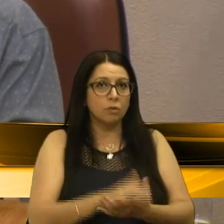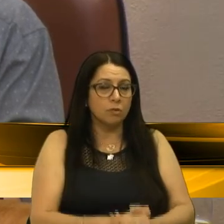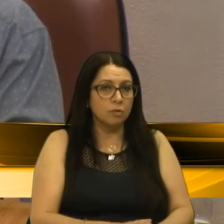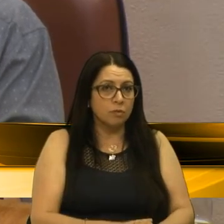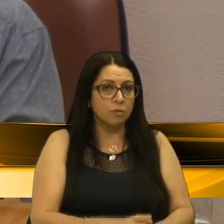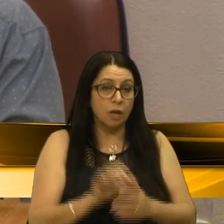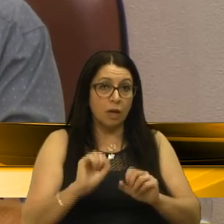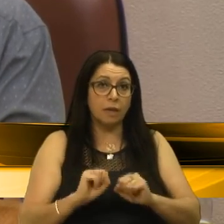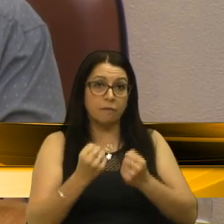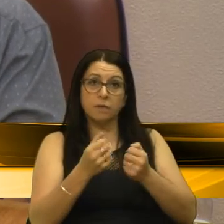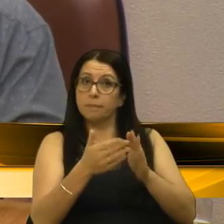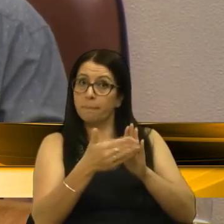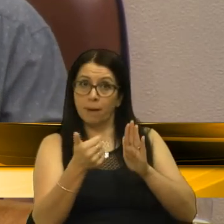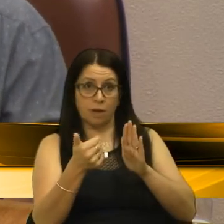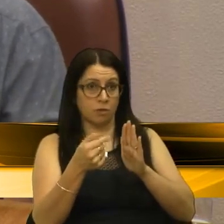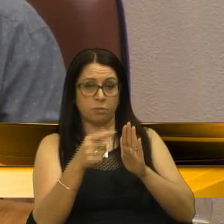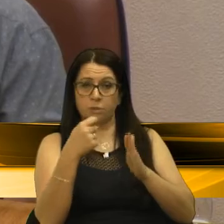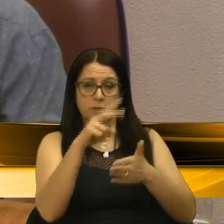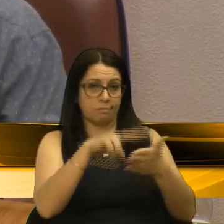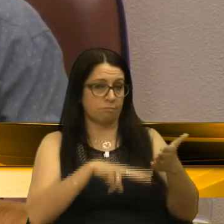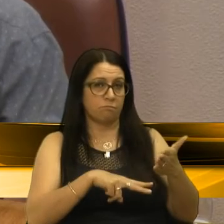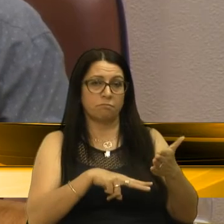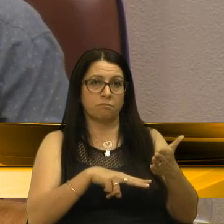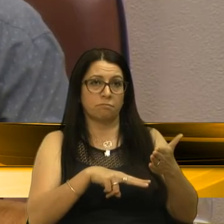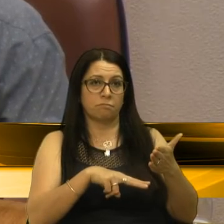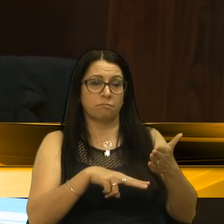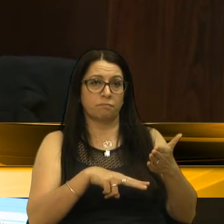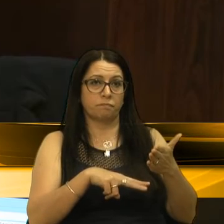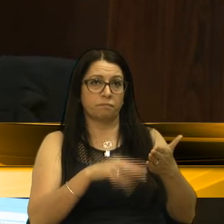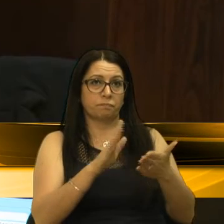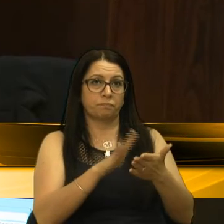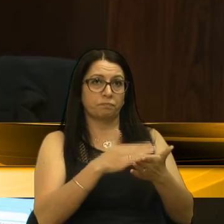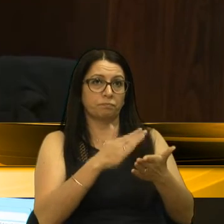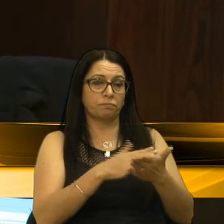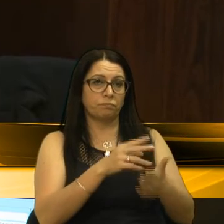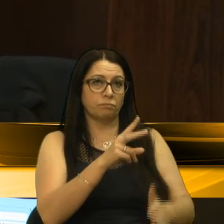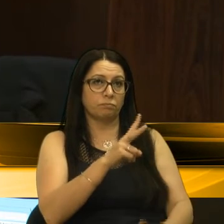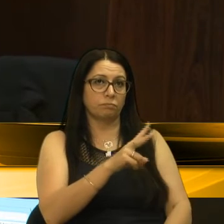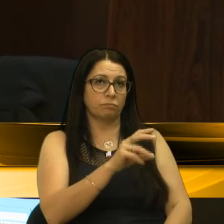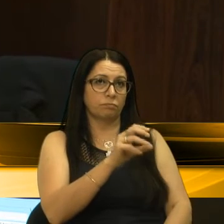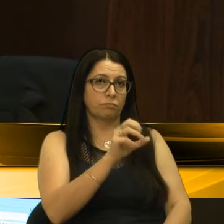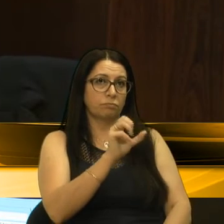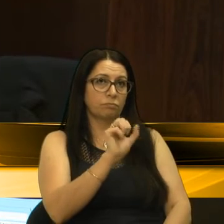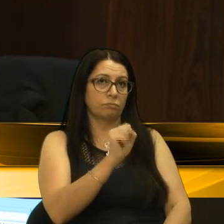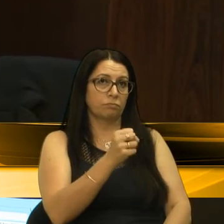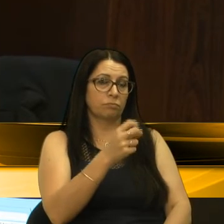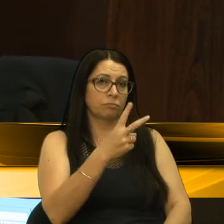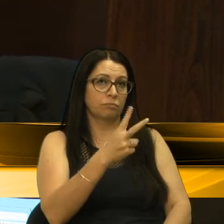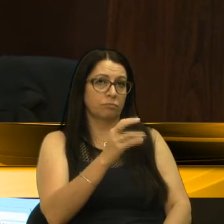A defesa requer a dispensa de leitura da folha 2820